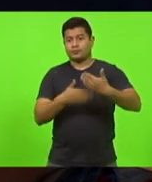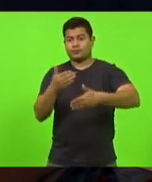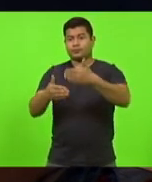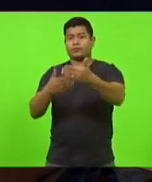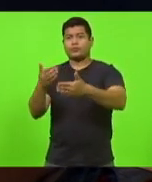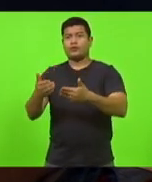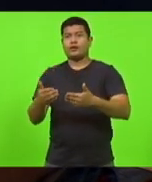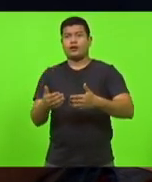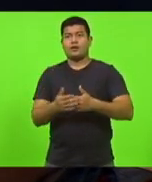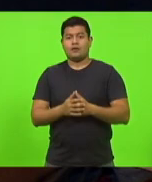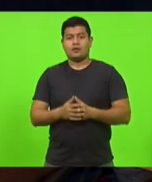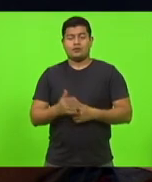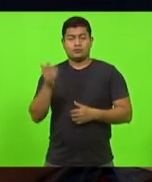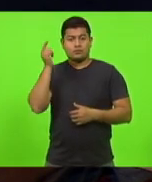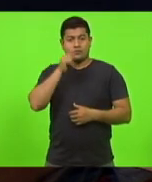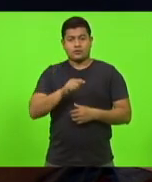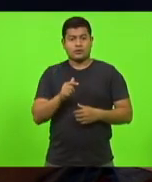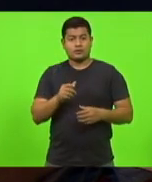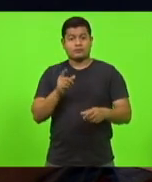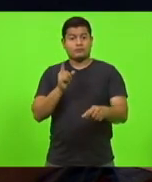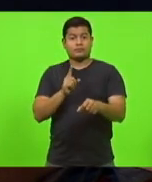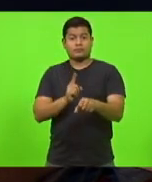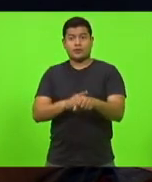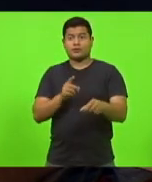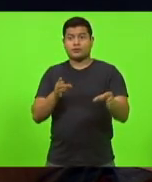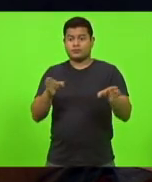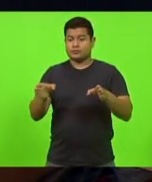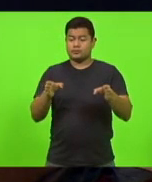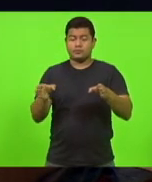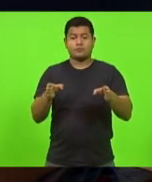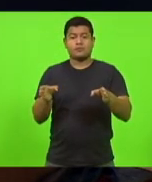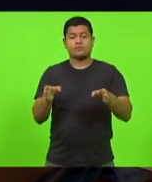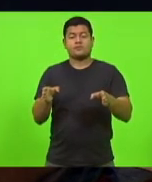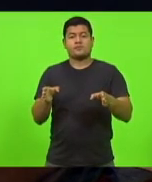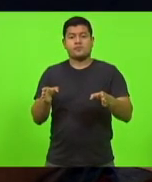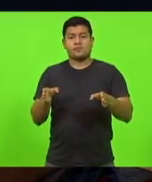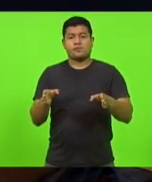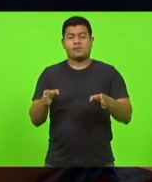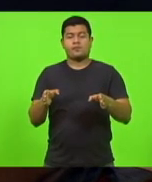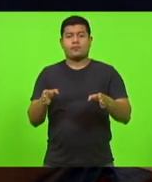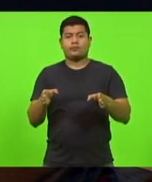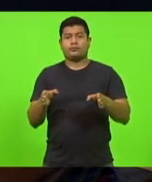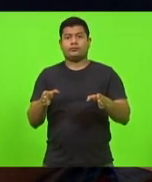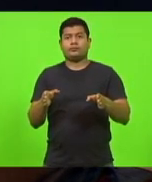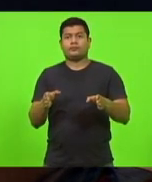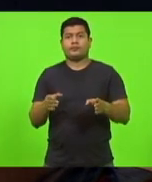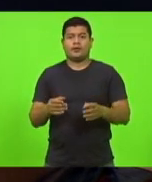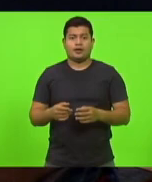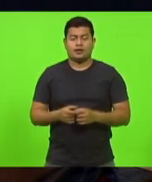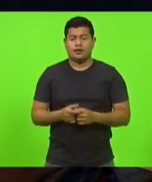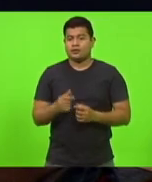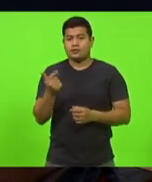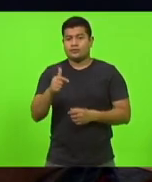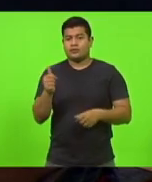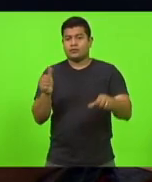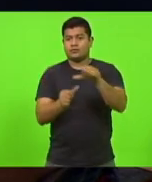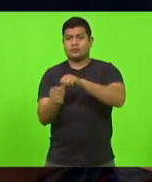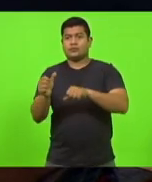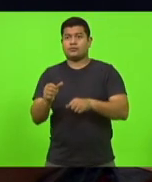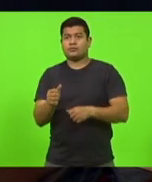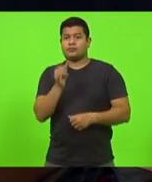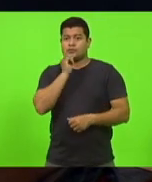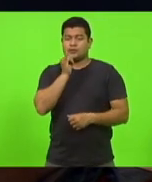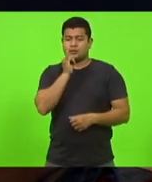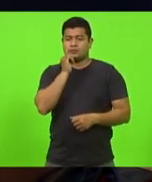pudesse ser o atual, pudesse ser o atual, não houvesse modificação quando um professor